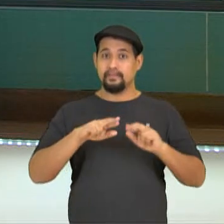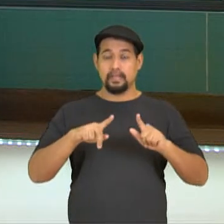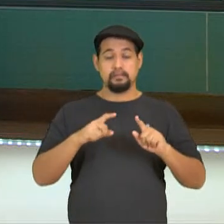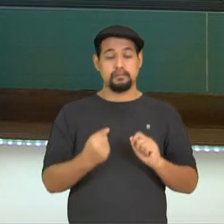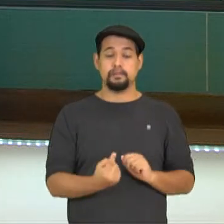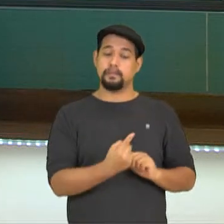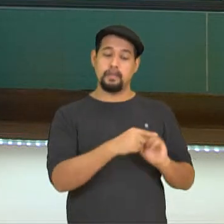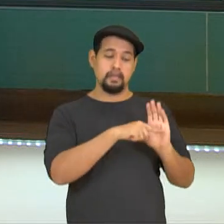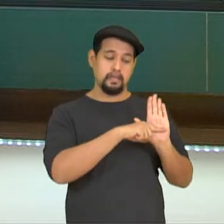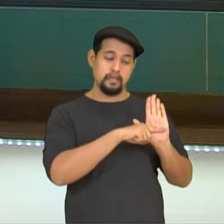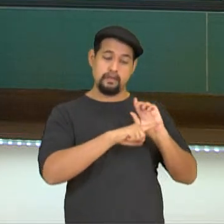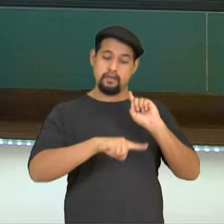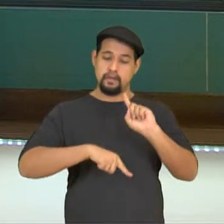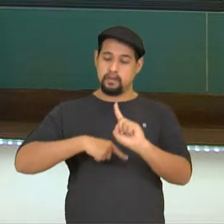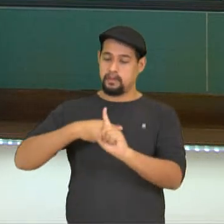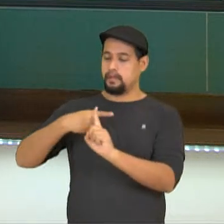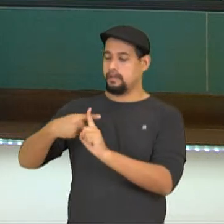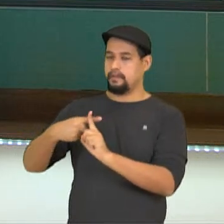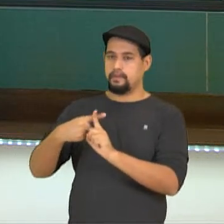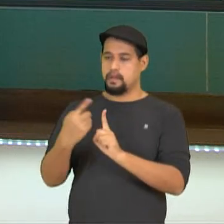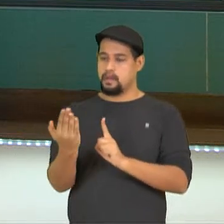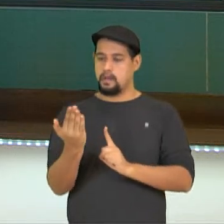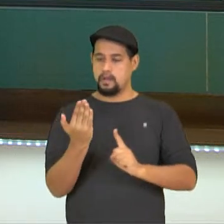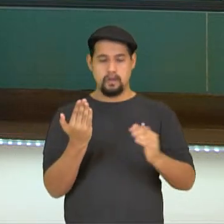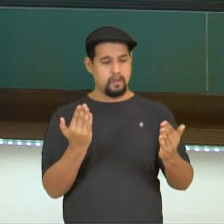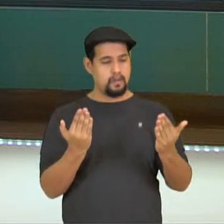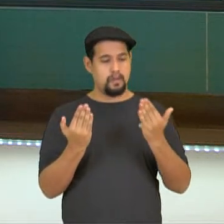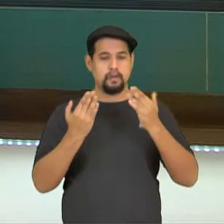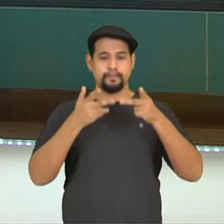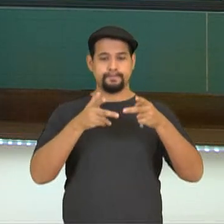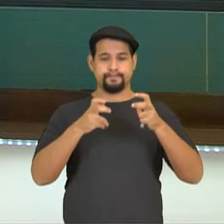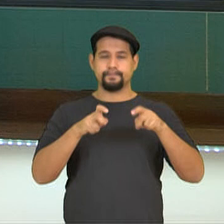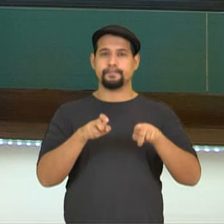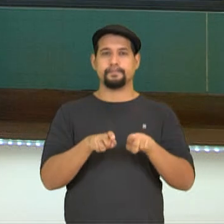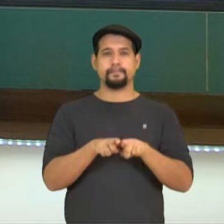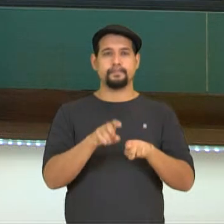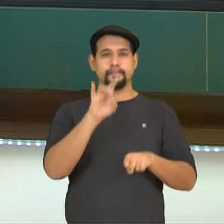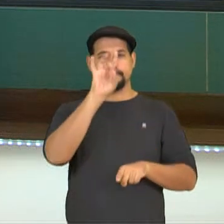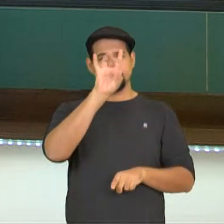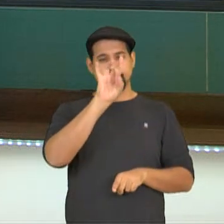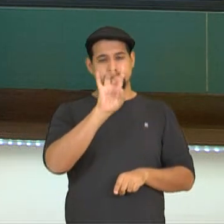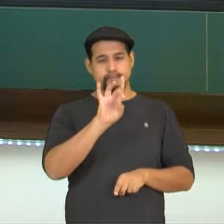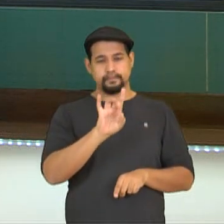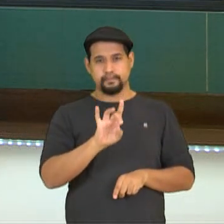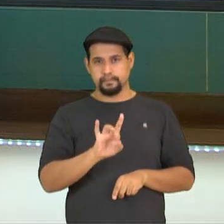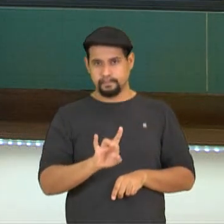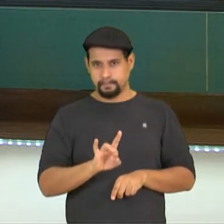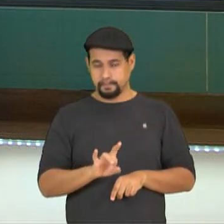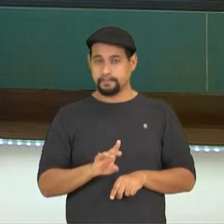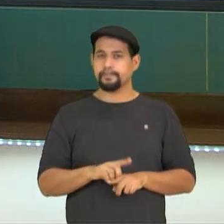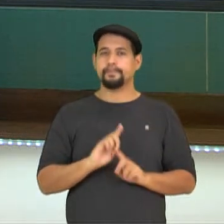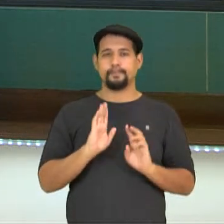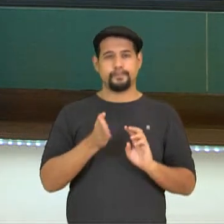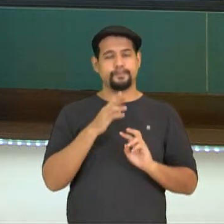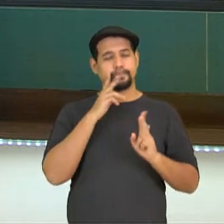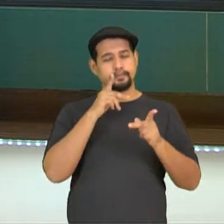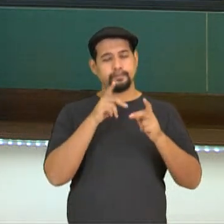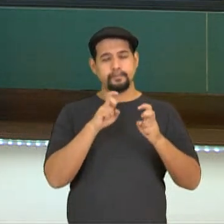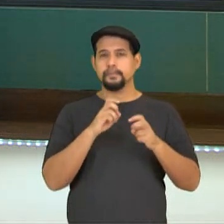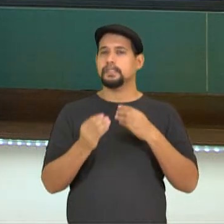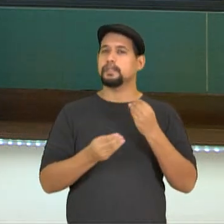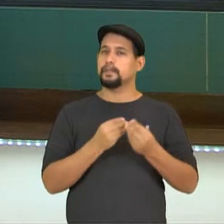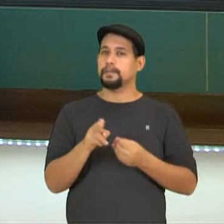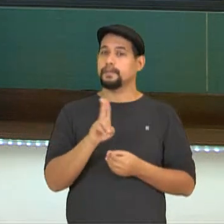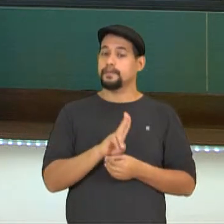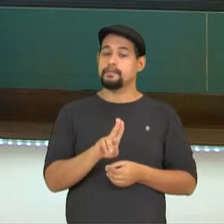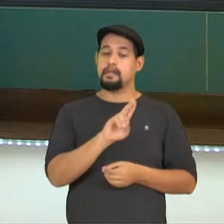Então, acontece, né, fazendo o comparativo, a observação de cada uma dessas parábolas, né? A gente viu aqui o comportamento quando